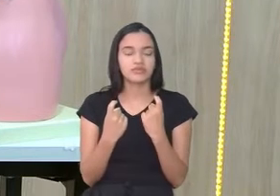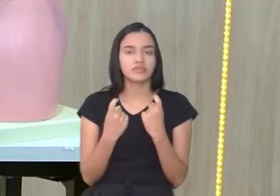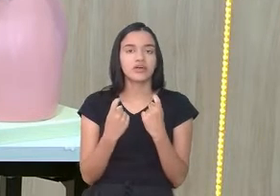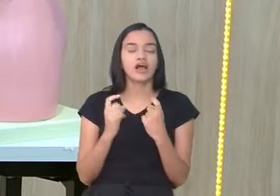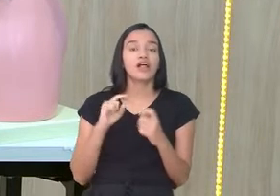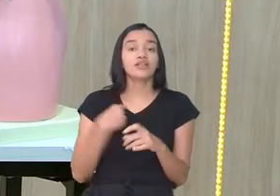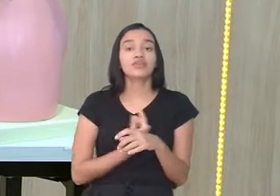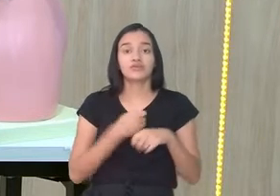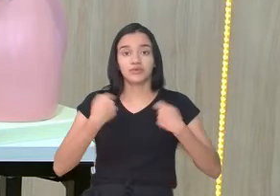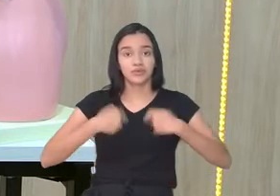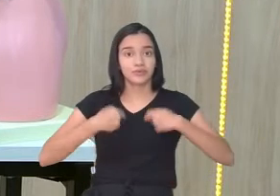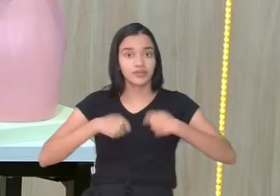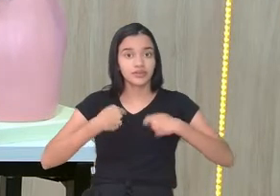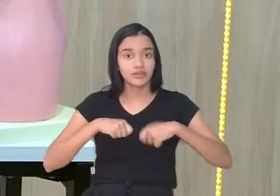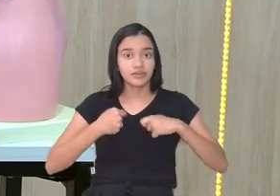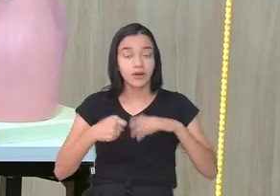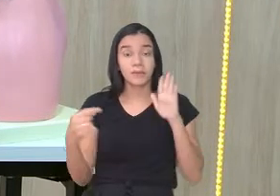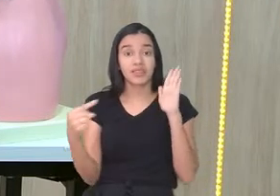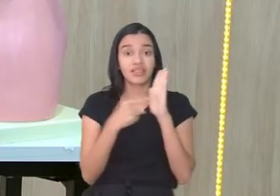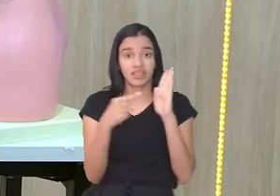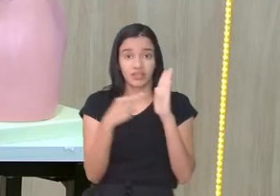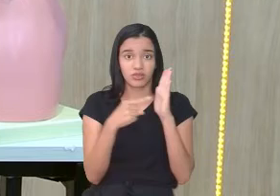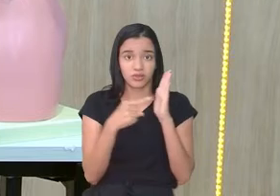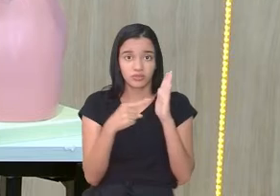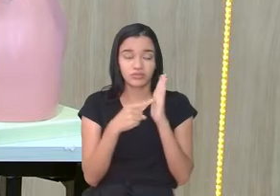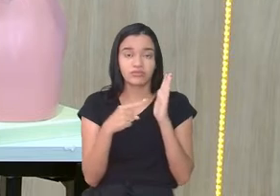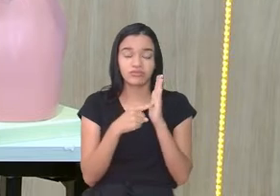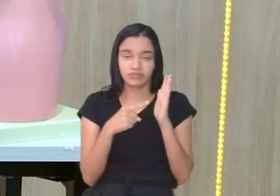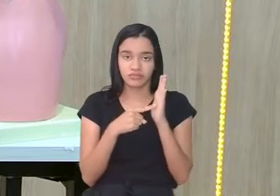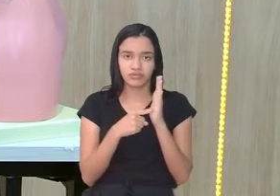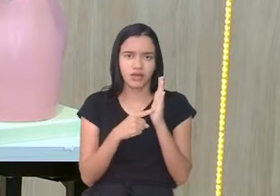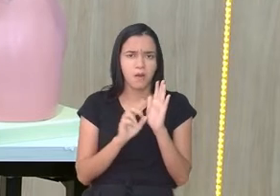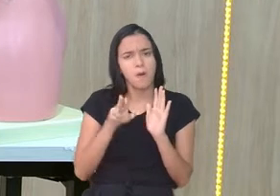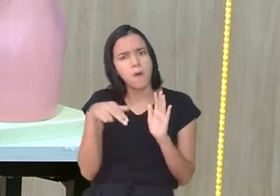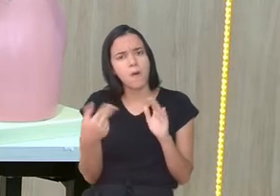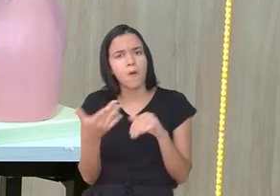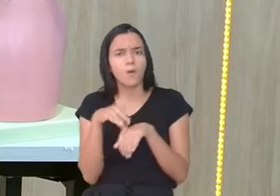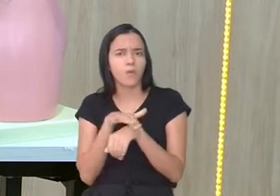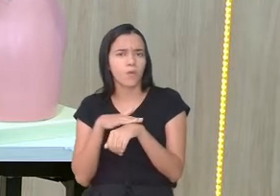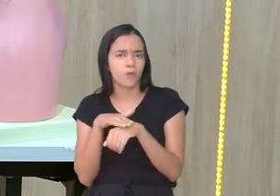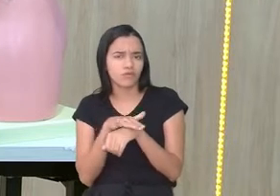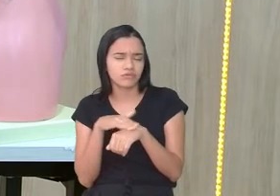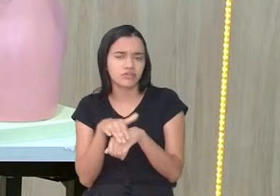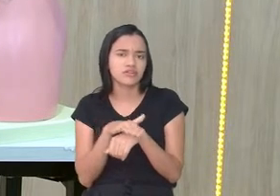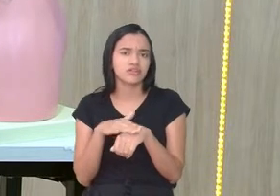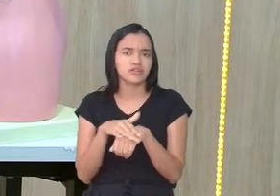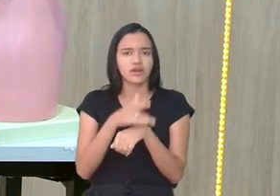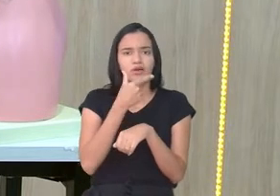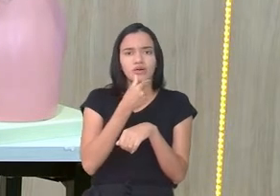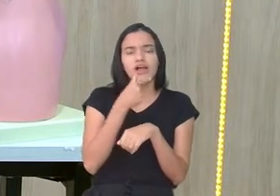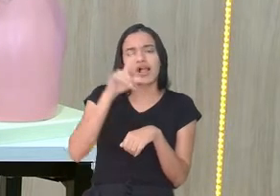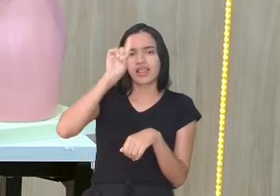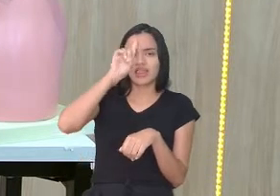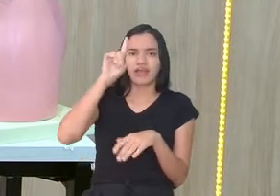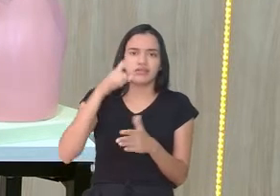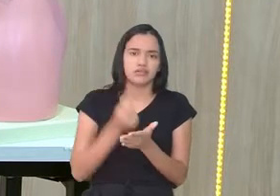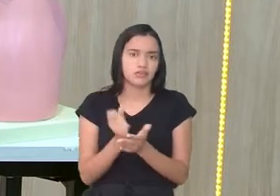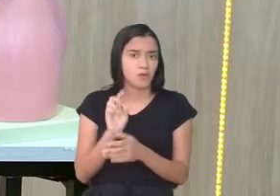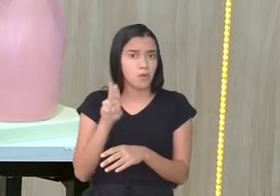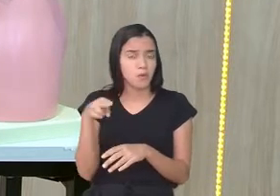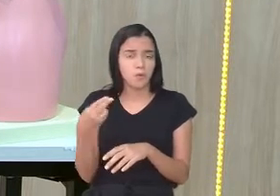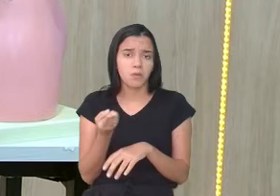nós precisamos denunciar, pessoal, quando já estiver demais. Ou conversar com seu parceiro e ter uma decisão,